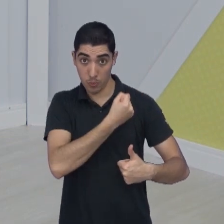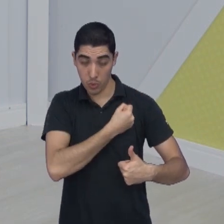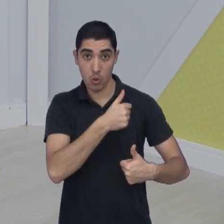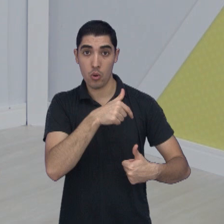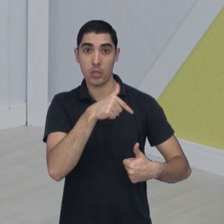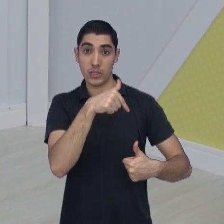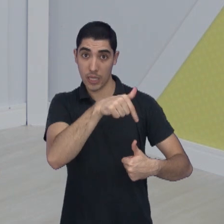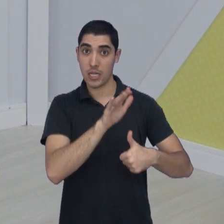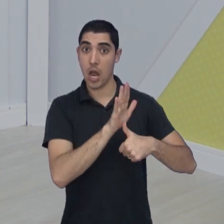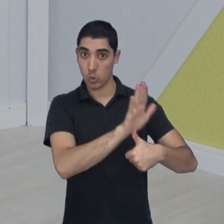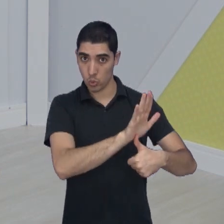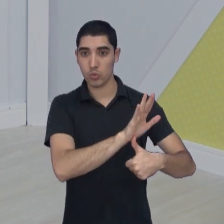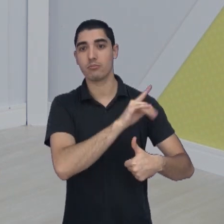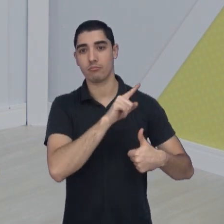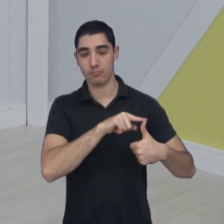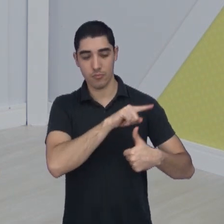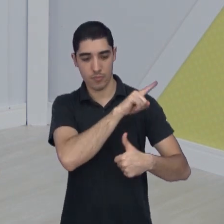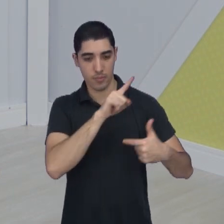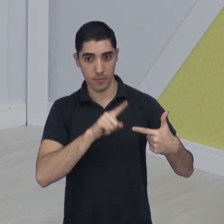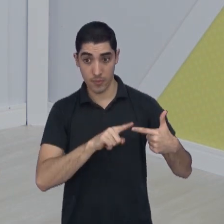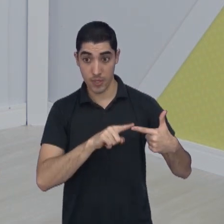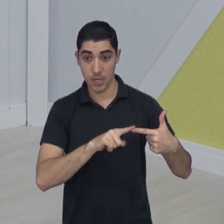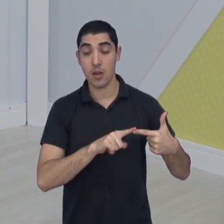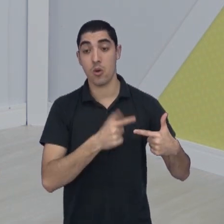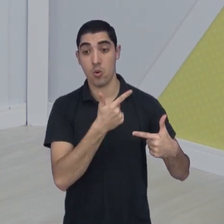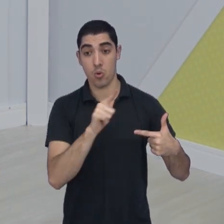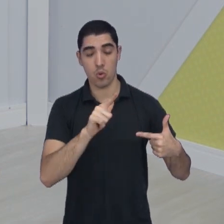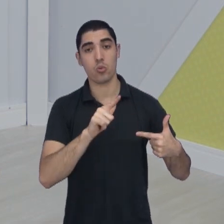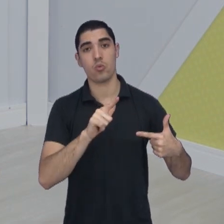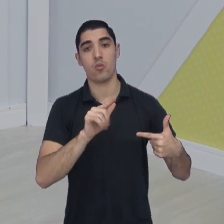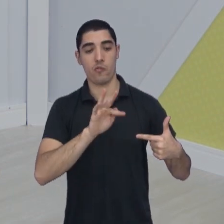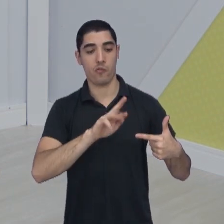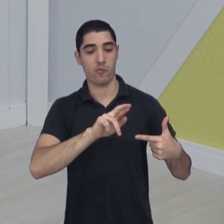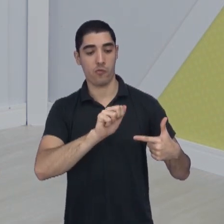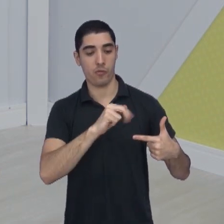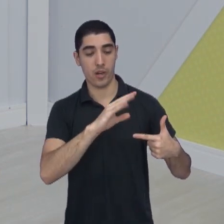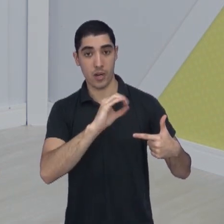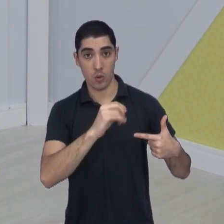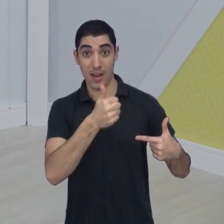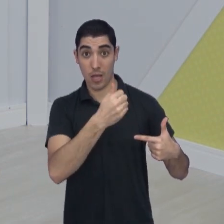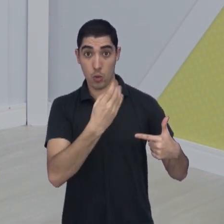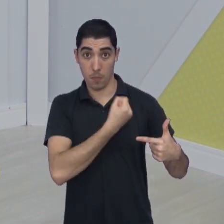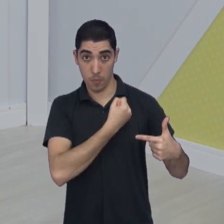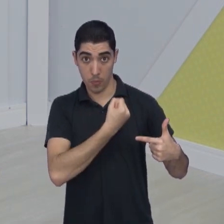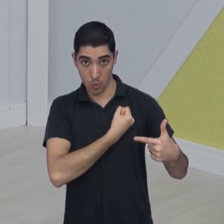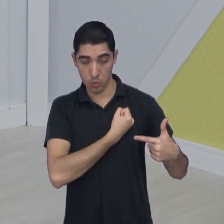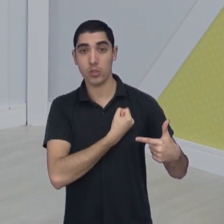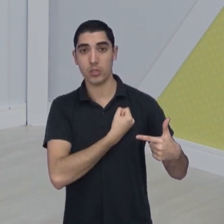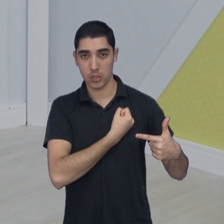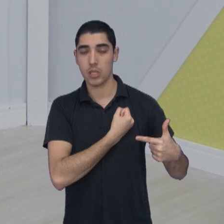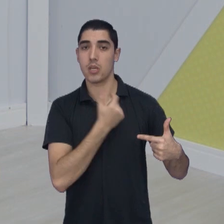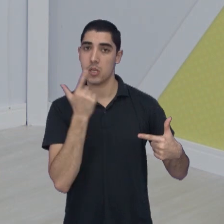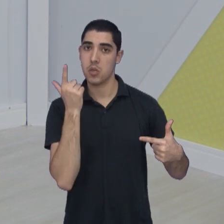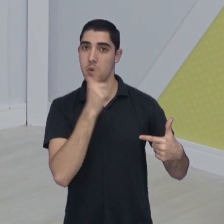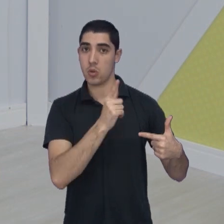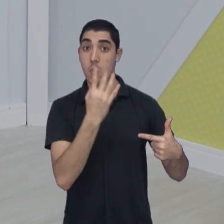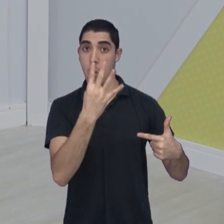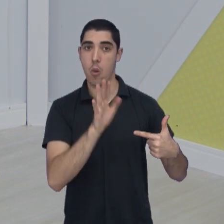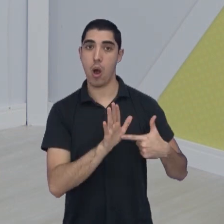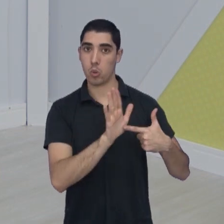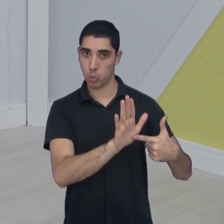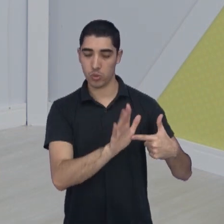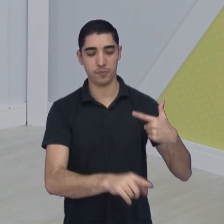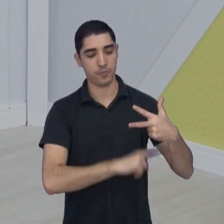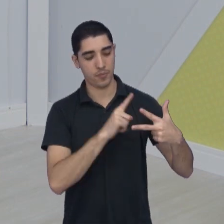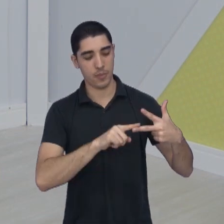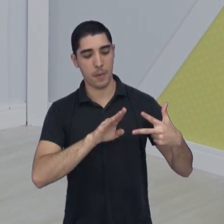melhor da equipe do São José, seguido pelo argentino Franco Vieta, 14 pontos, 1 rebote e 4 assistências,